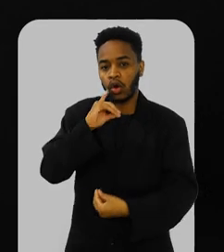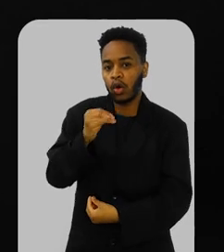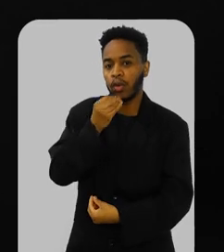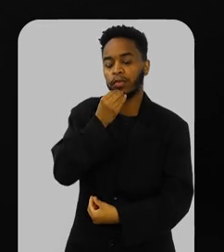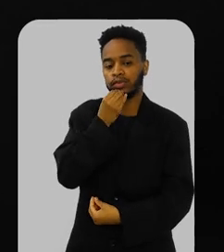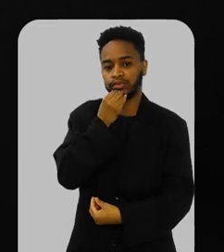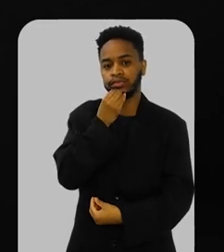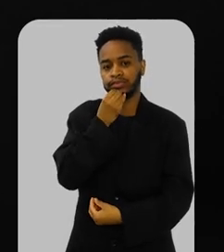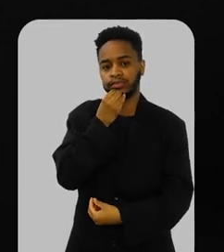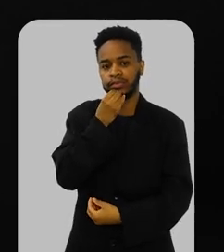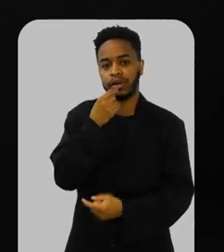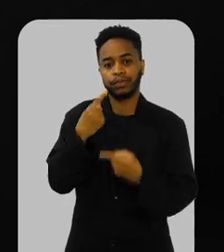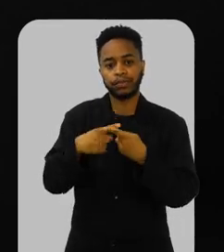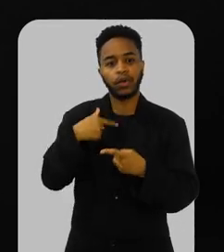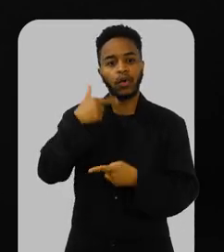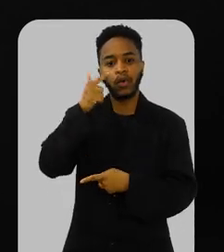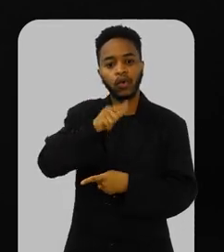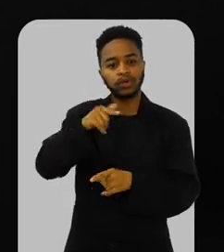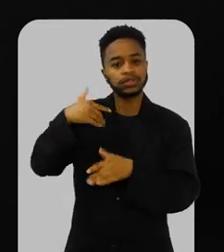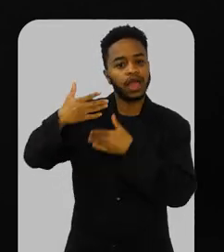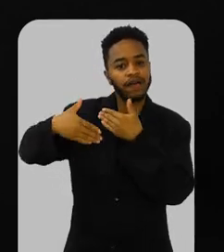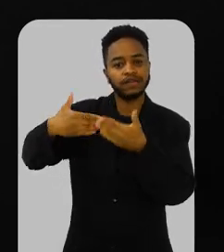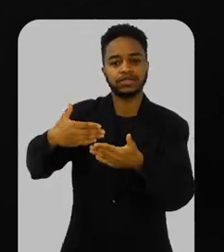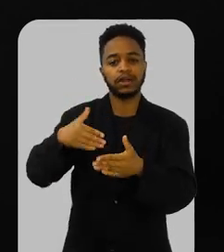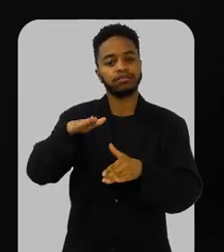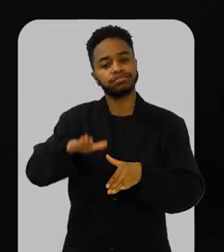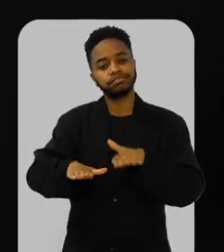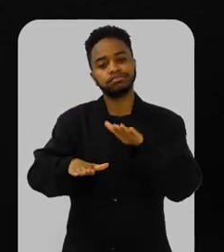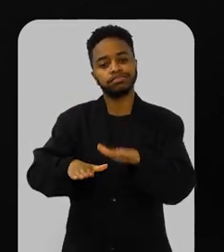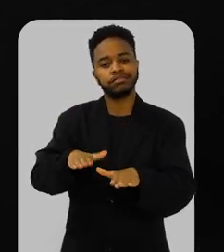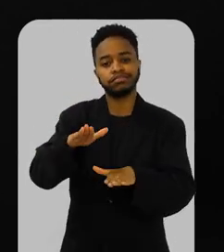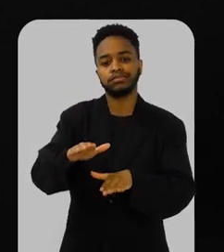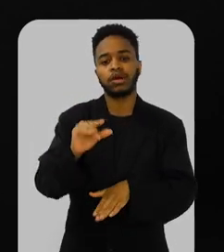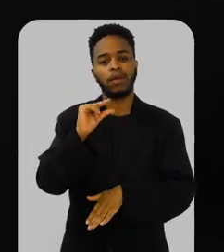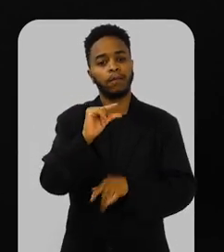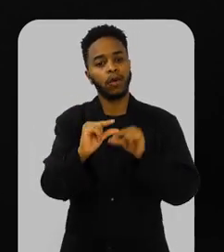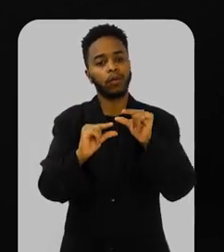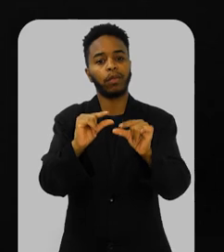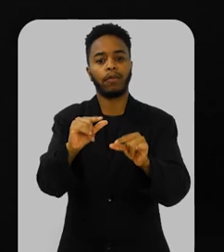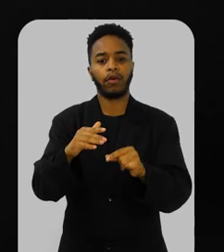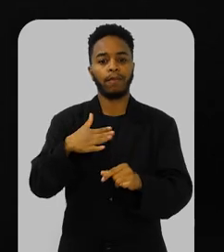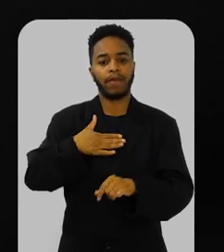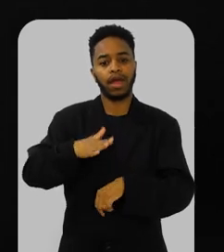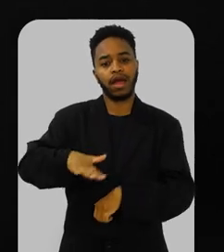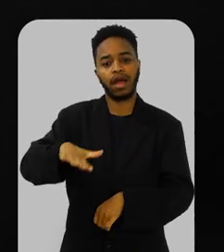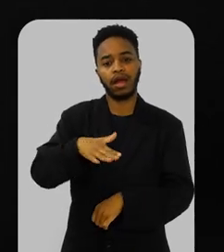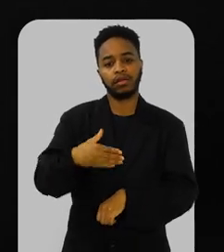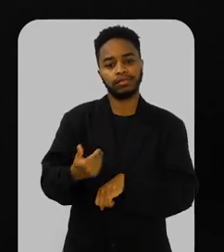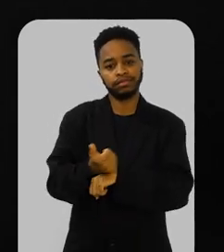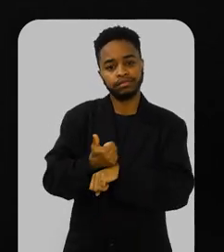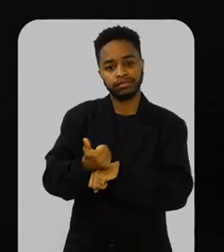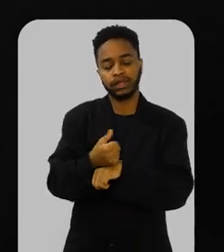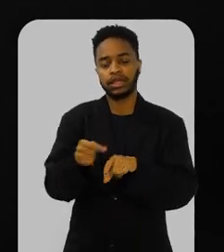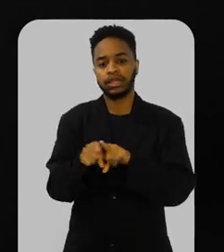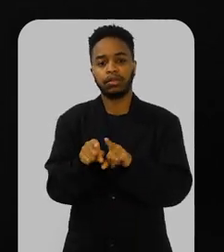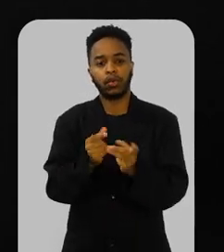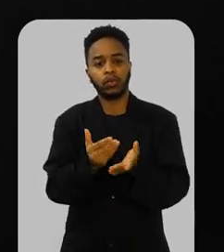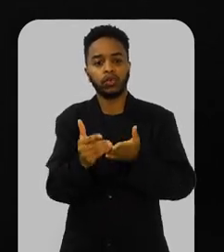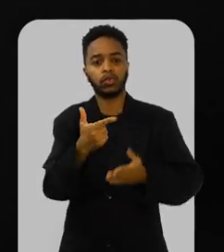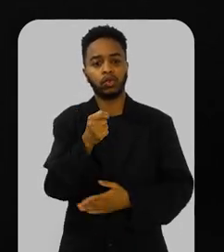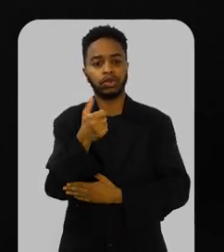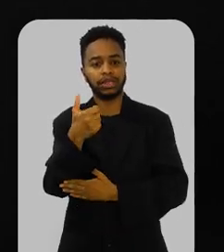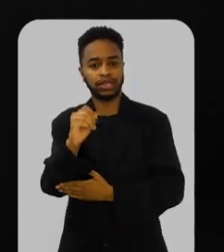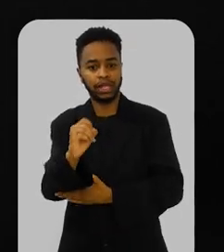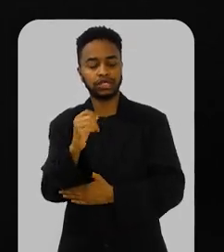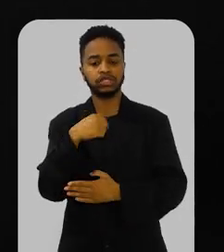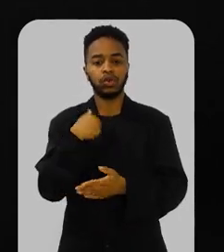a oportunidade de eu avançar, né? Uma casa de cada vez, um passo de cada vez na minha construção profissional.